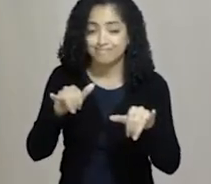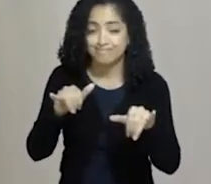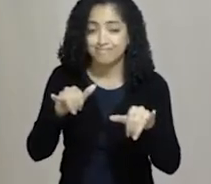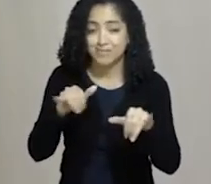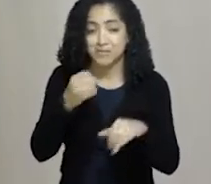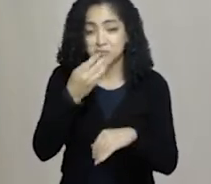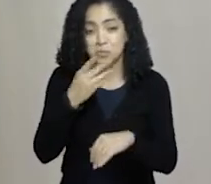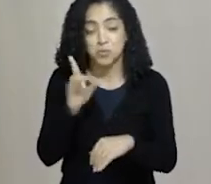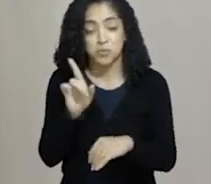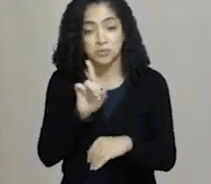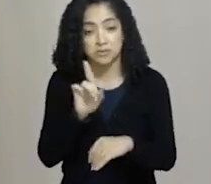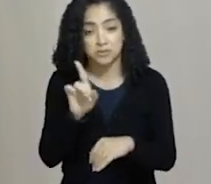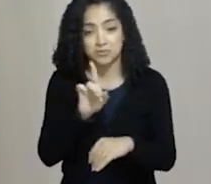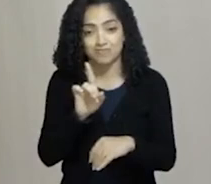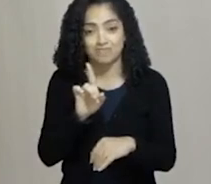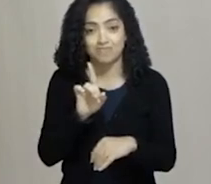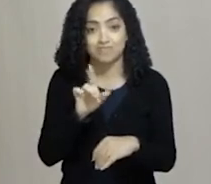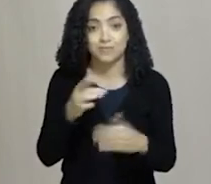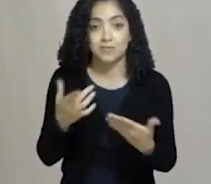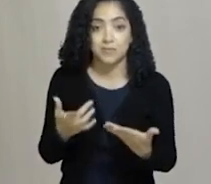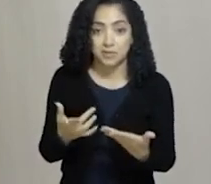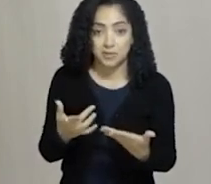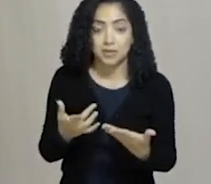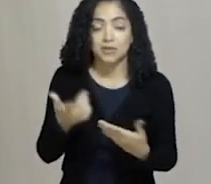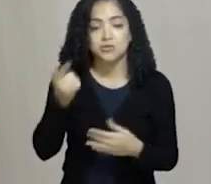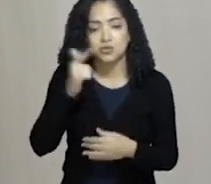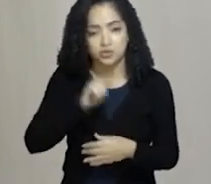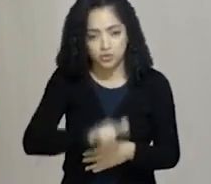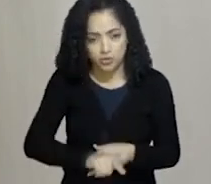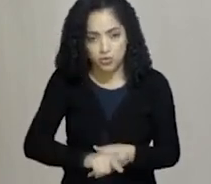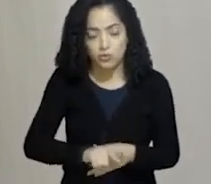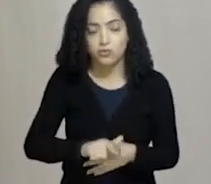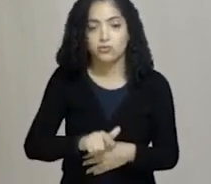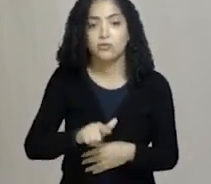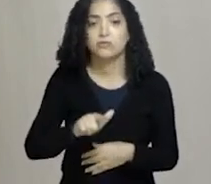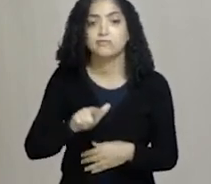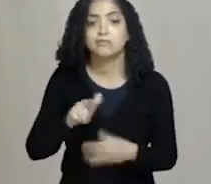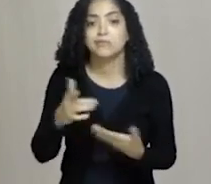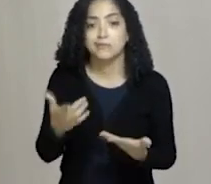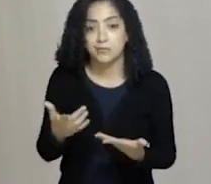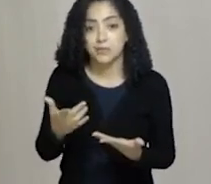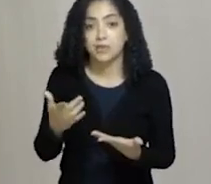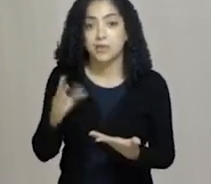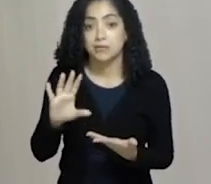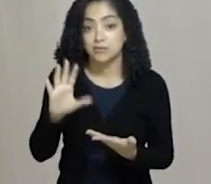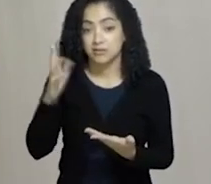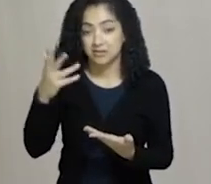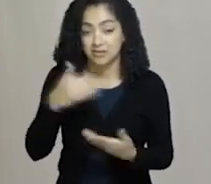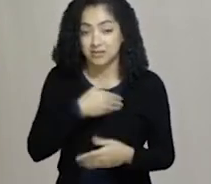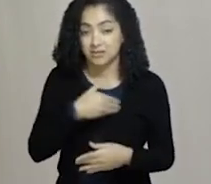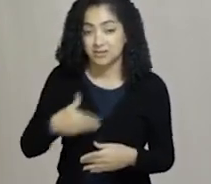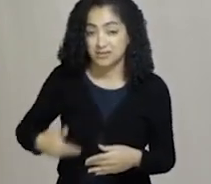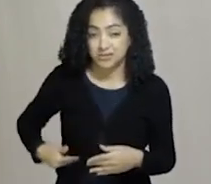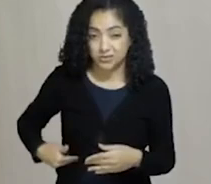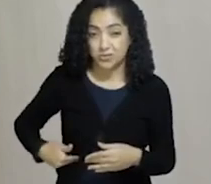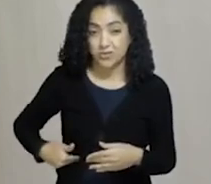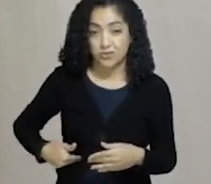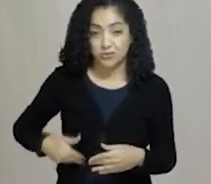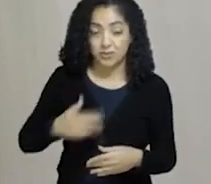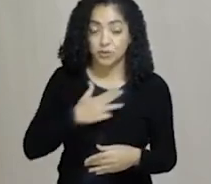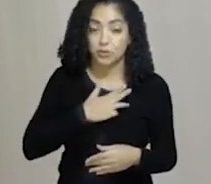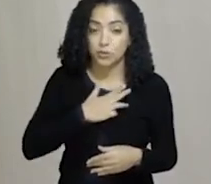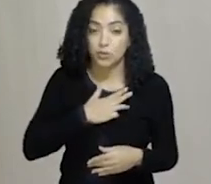Concorde de religião para variar mais um ato desastroso desse governo Lula e